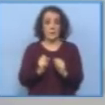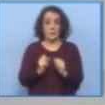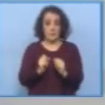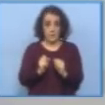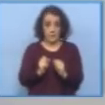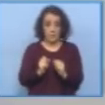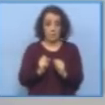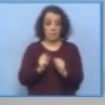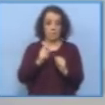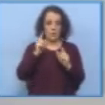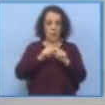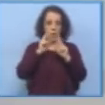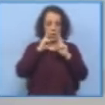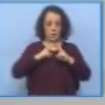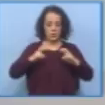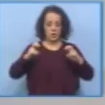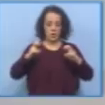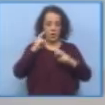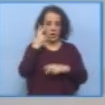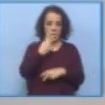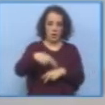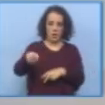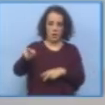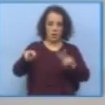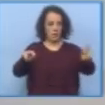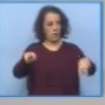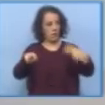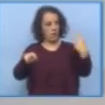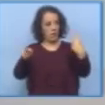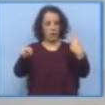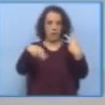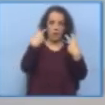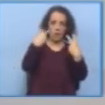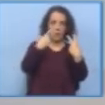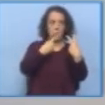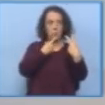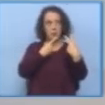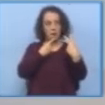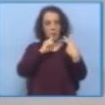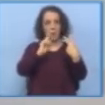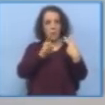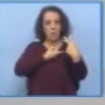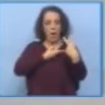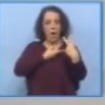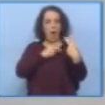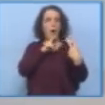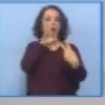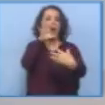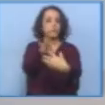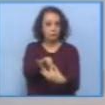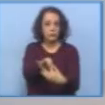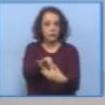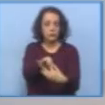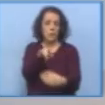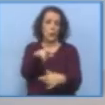a importância do que é olhar para o outro e olhar para a realidade que o envolve e é necessário dar resposta, é